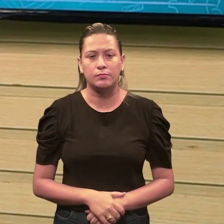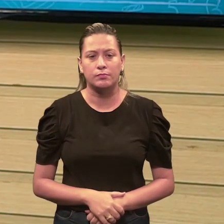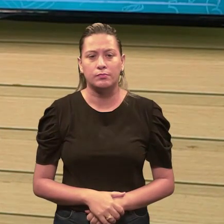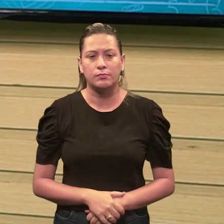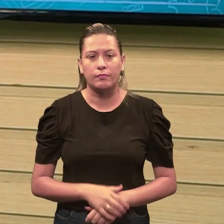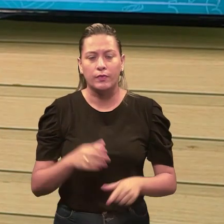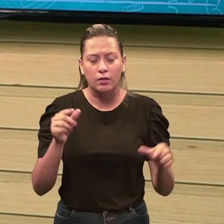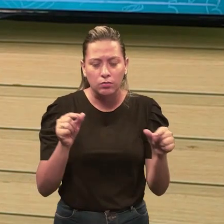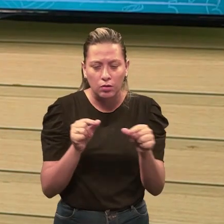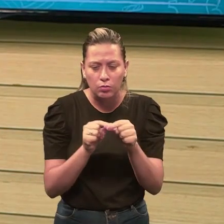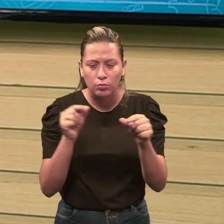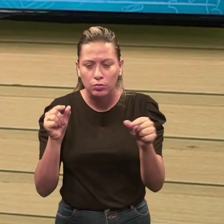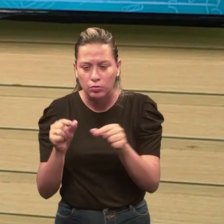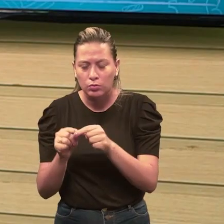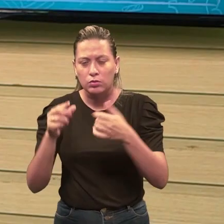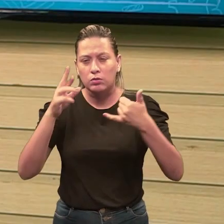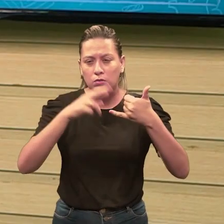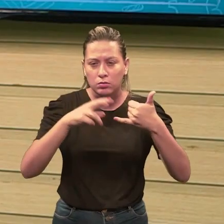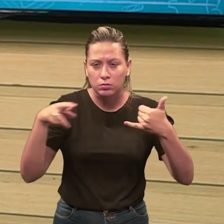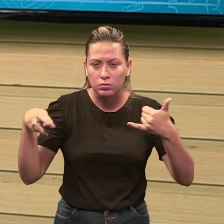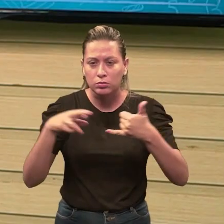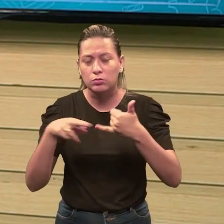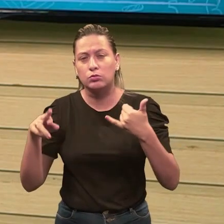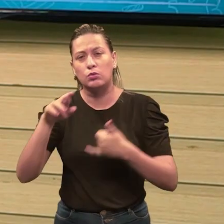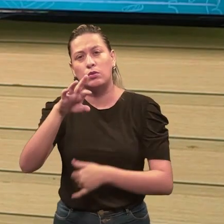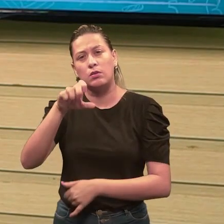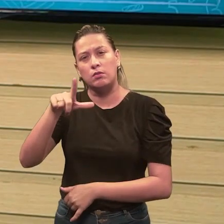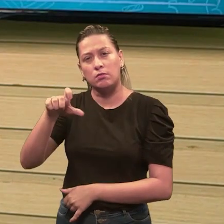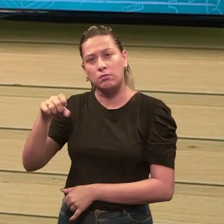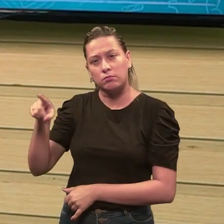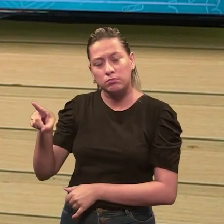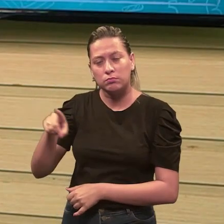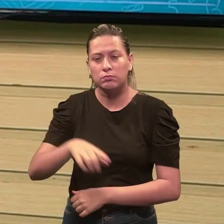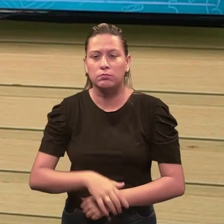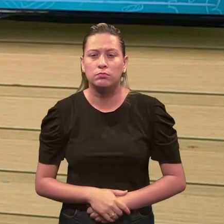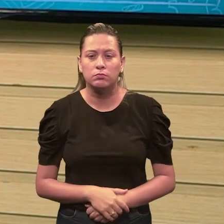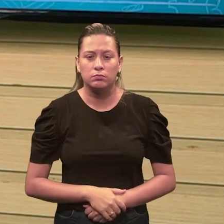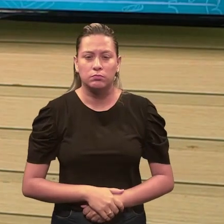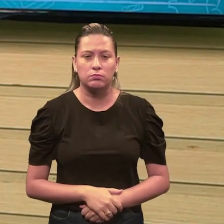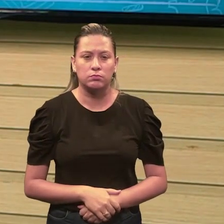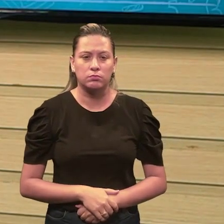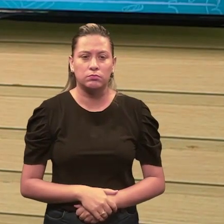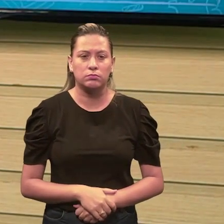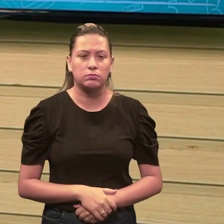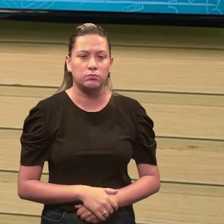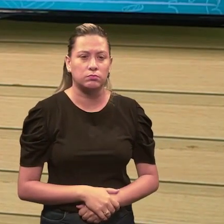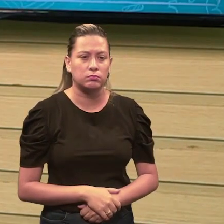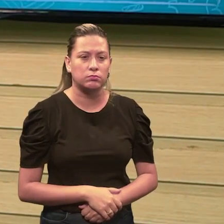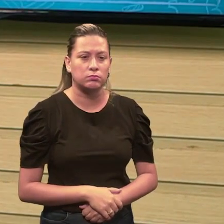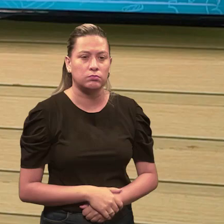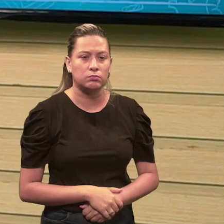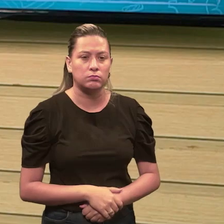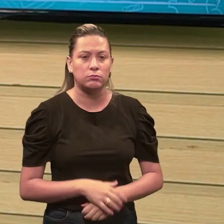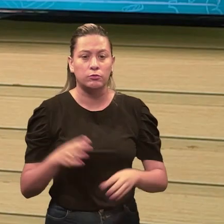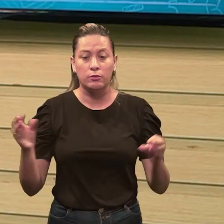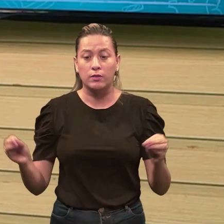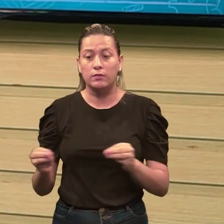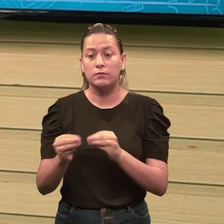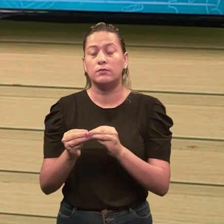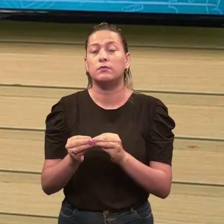composto daqueles, né? Cada item, cada resistor, cada relé, né? Onde cada um vai